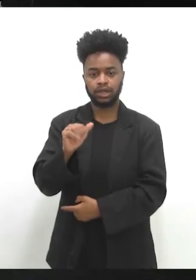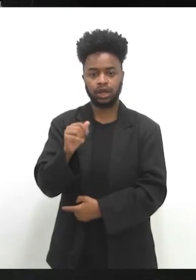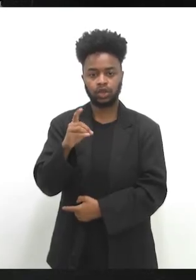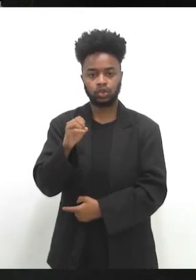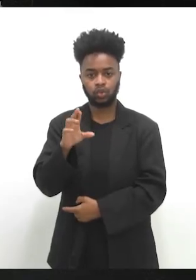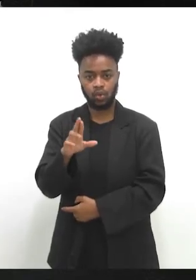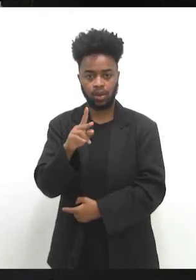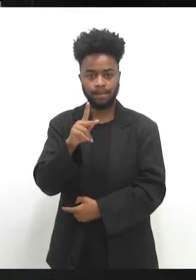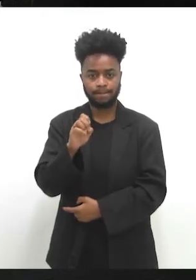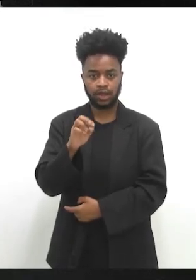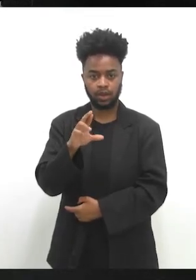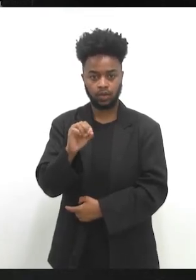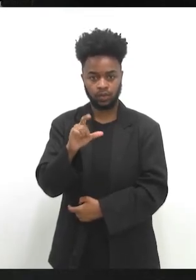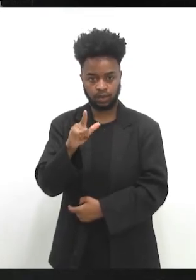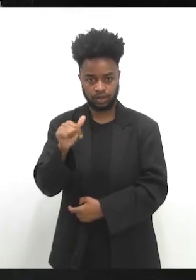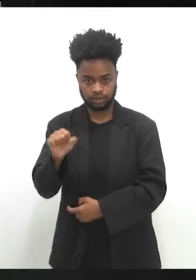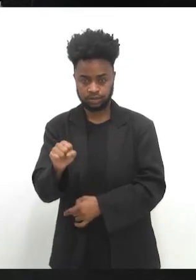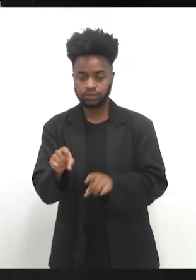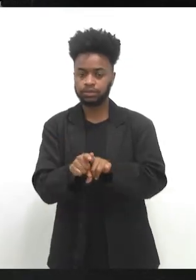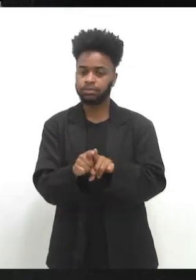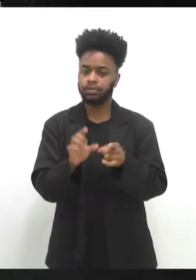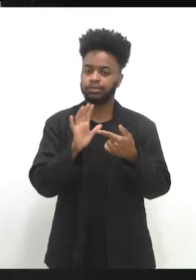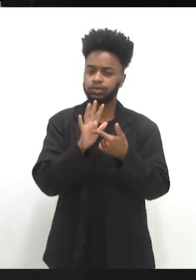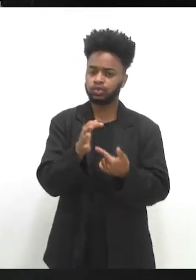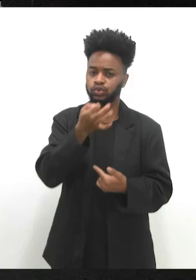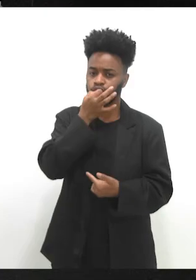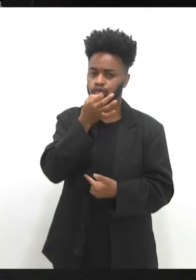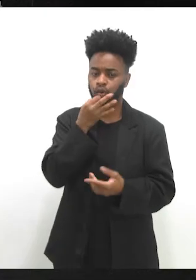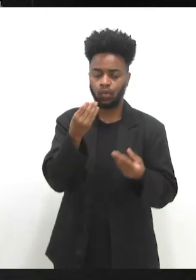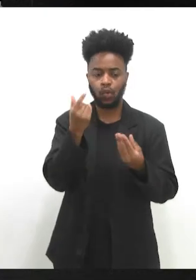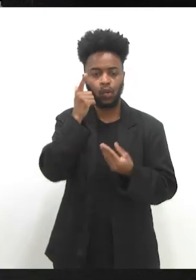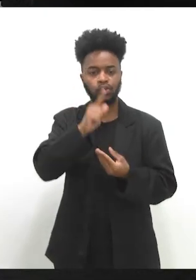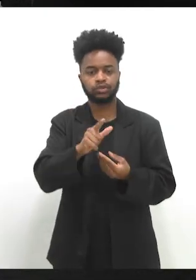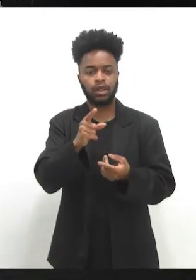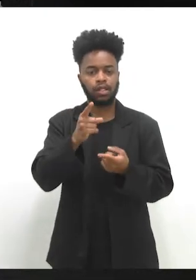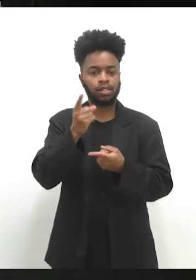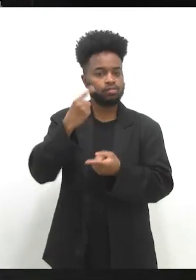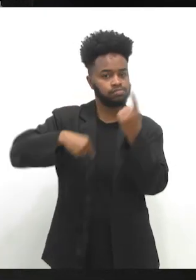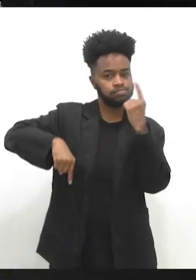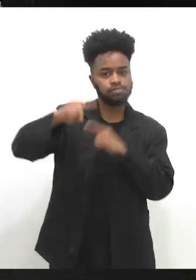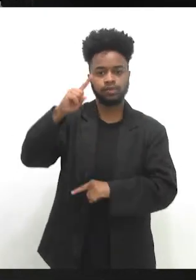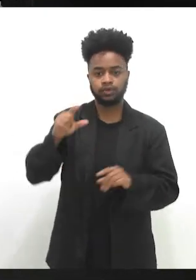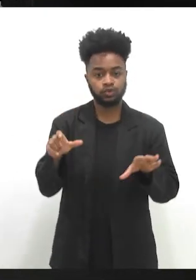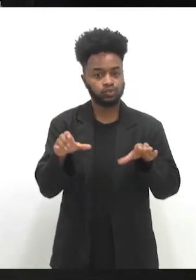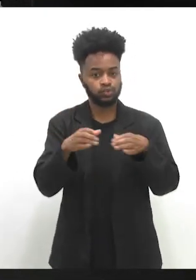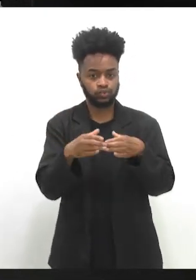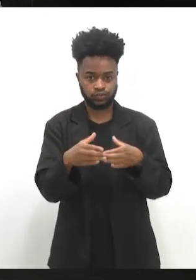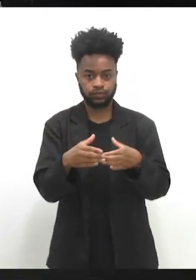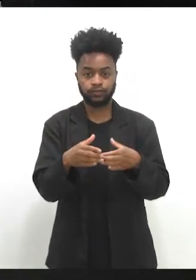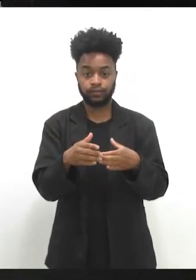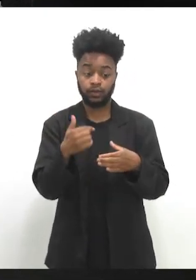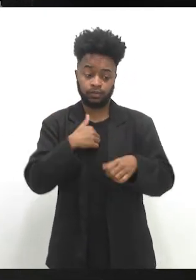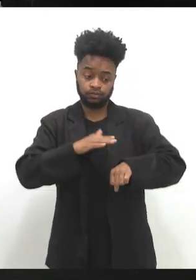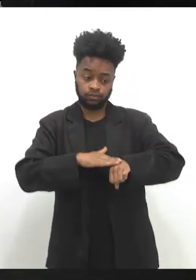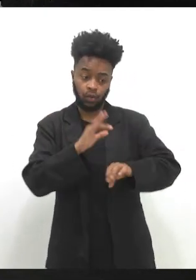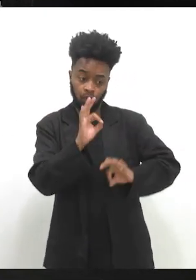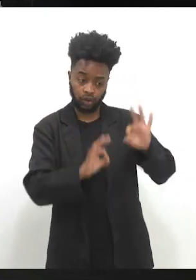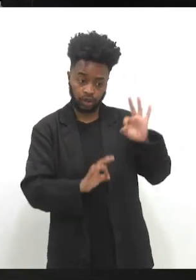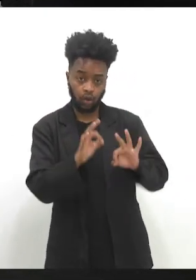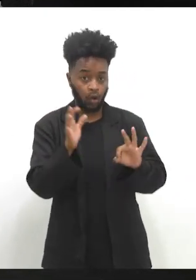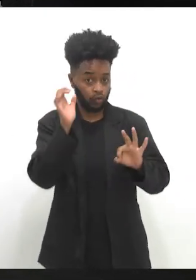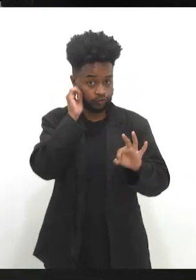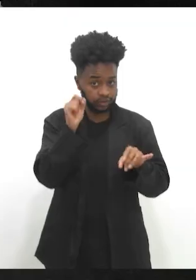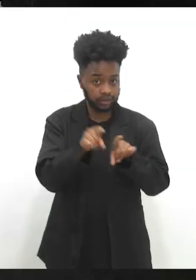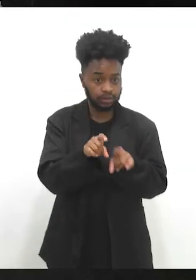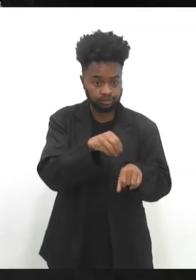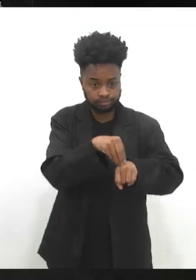mostrou muito do coro e muita sonoridade que a gente é capaz de chegar com esse coro maravilhoso. E o maestro é que molda isso tudo, não só ouvindo, mas